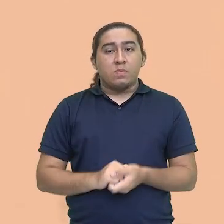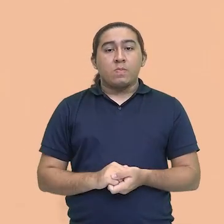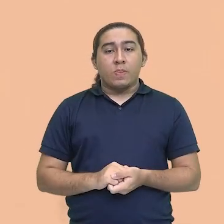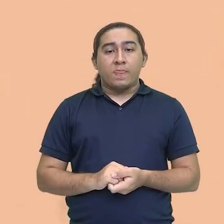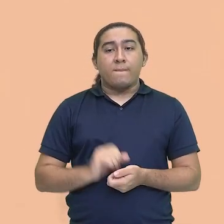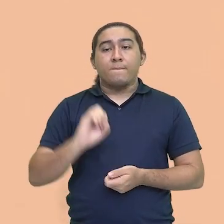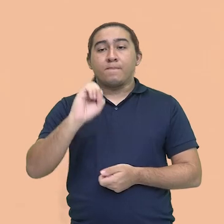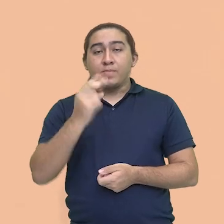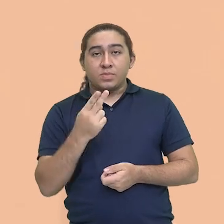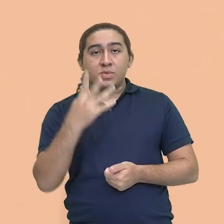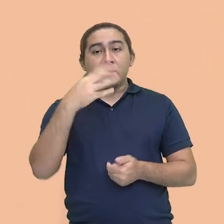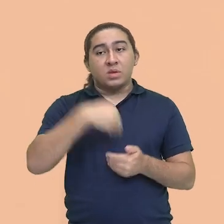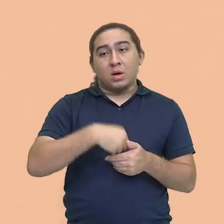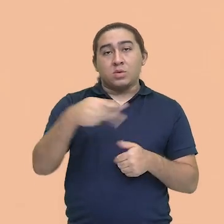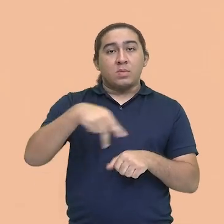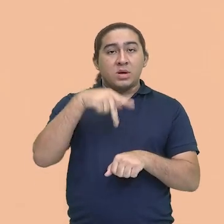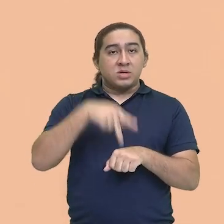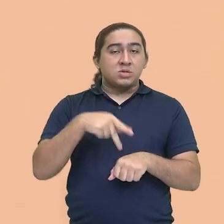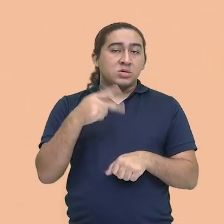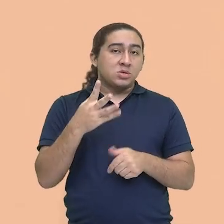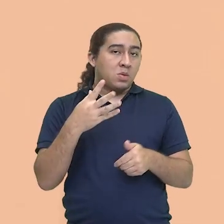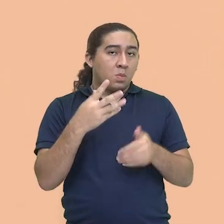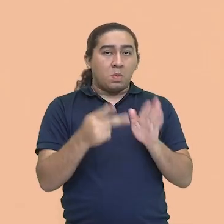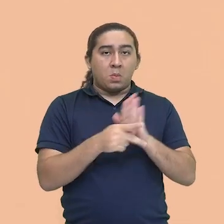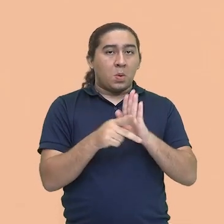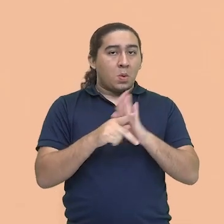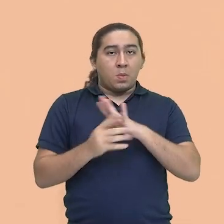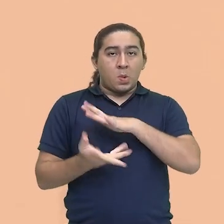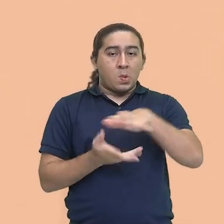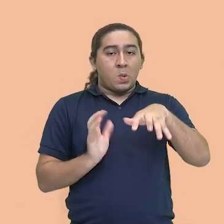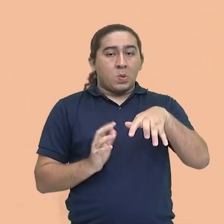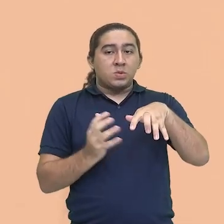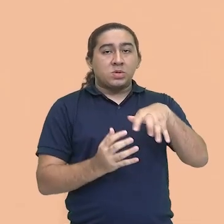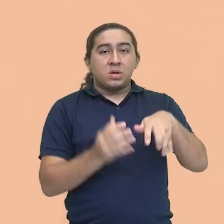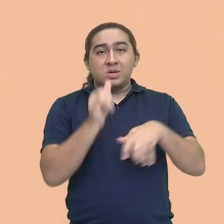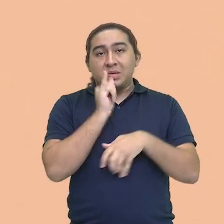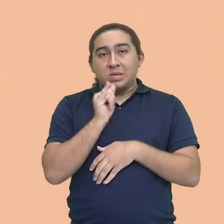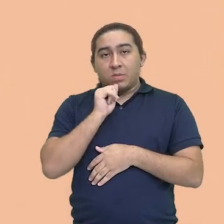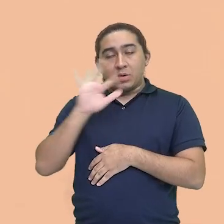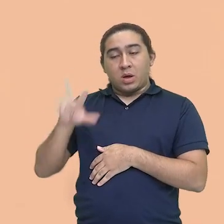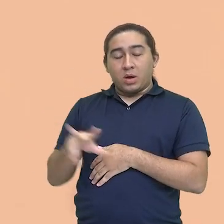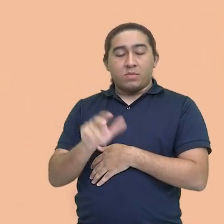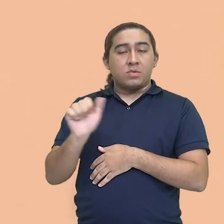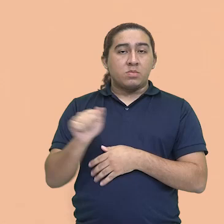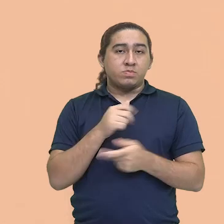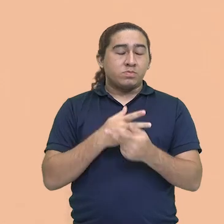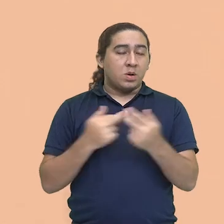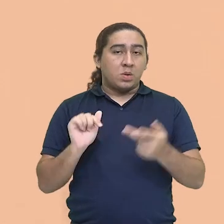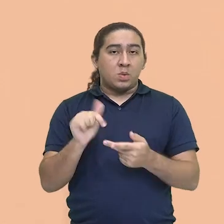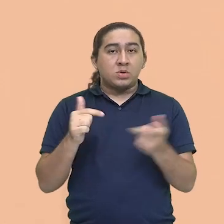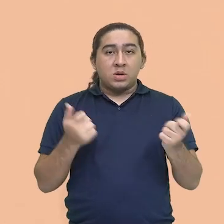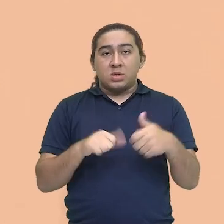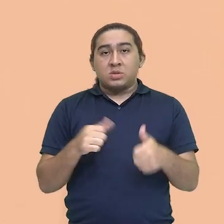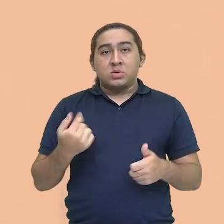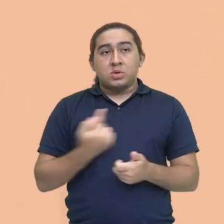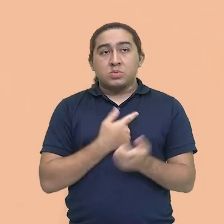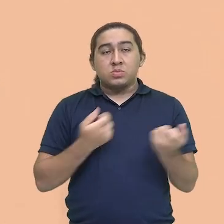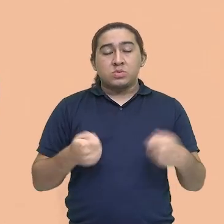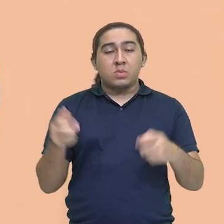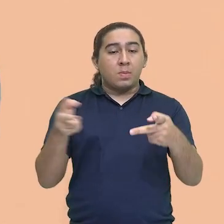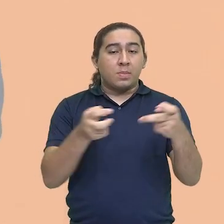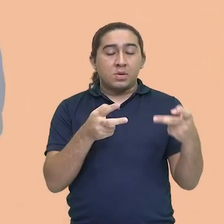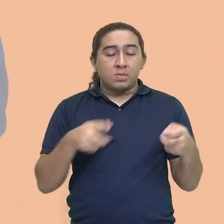dentro de países de um único continente, que é o caso ali do continente africano, entre outras análises também que a gente pode